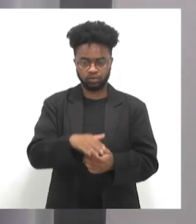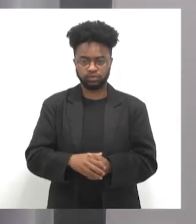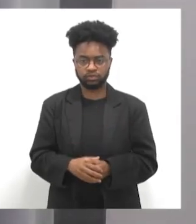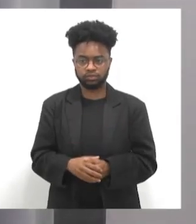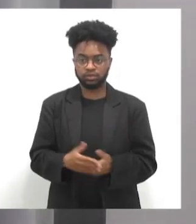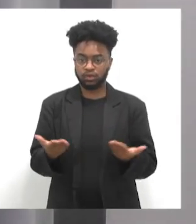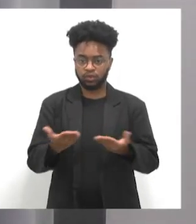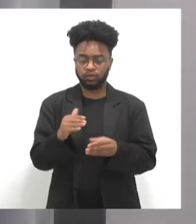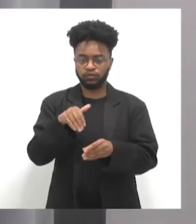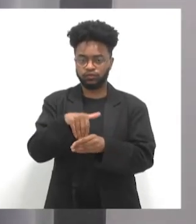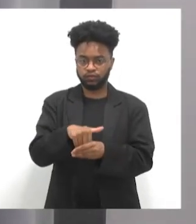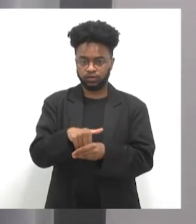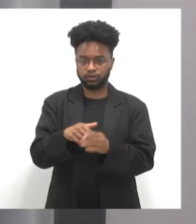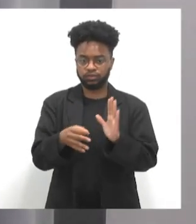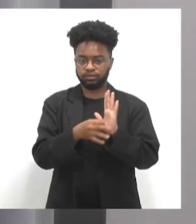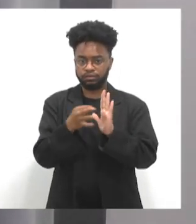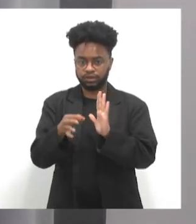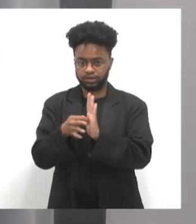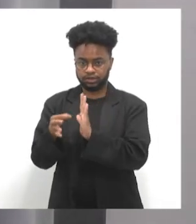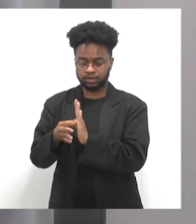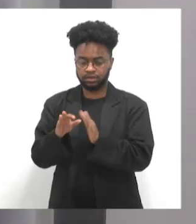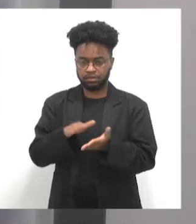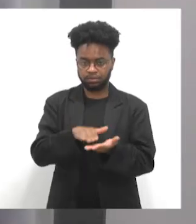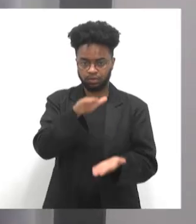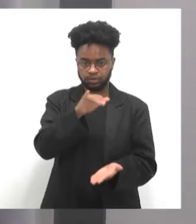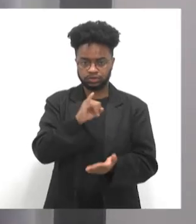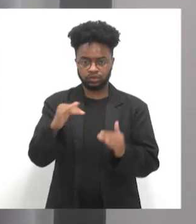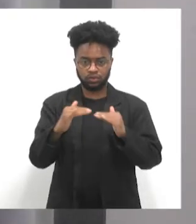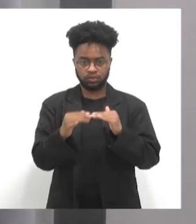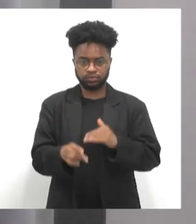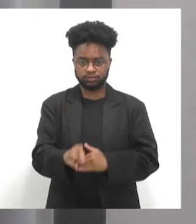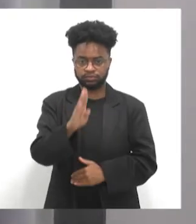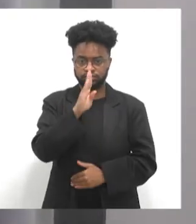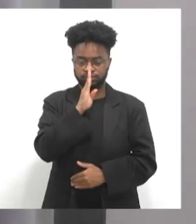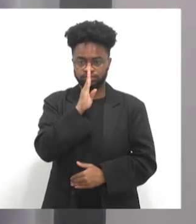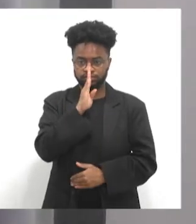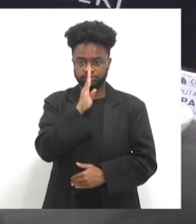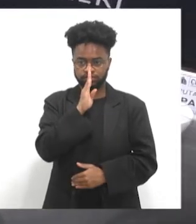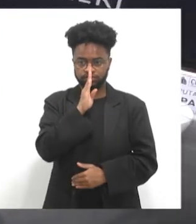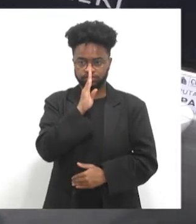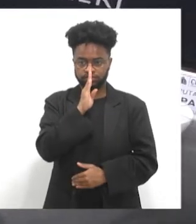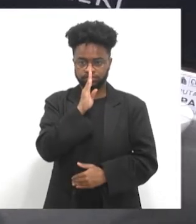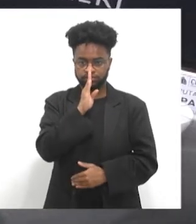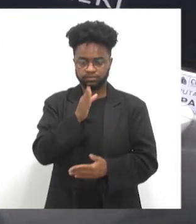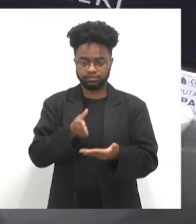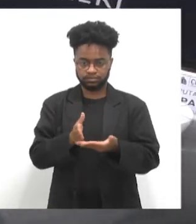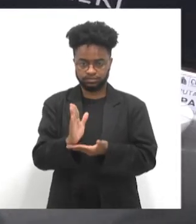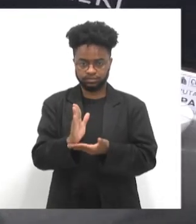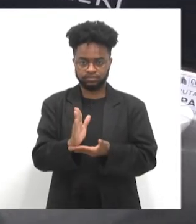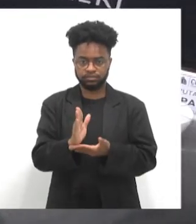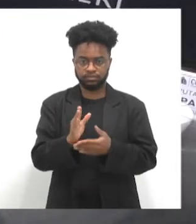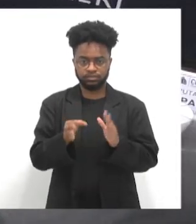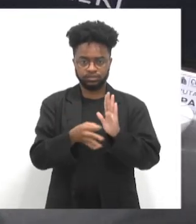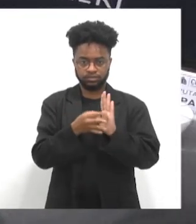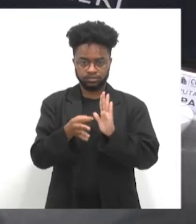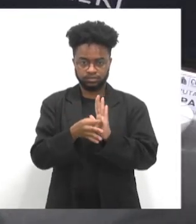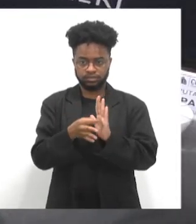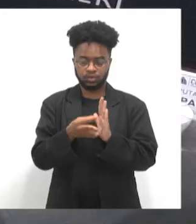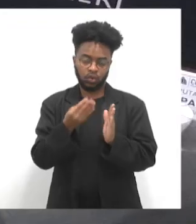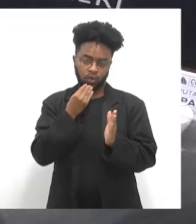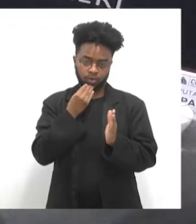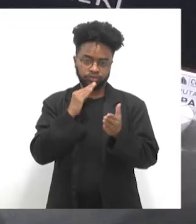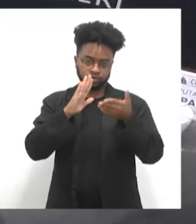passo à votação dos pareceres em bloco. Os senhores que aprovam, permaneçam como estão. Aprovados os pareceres,